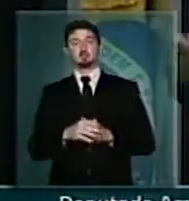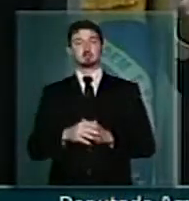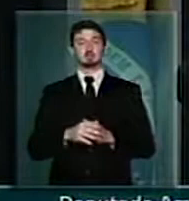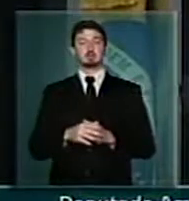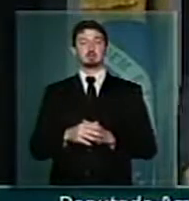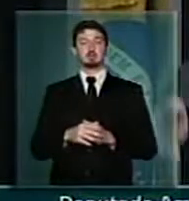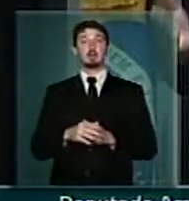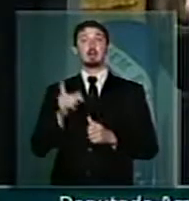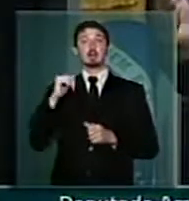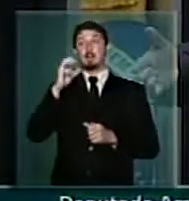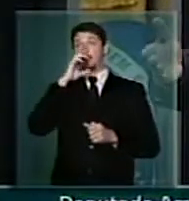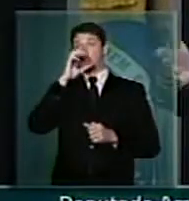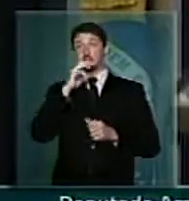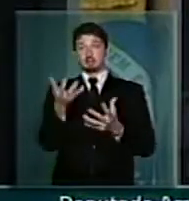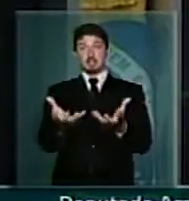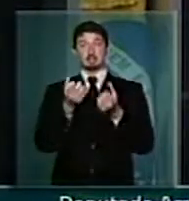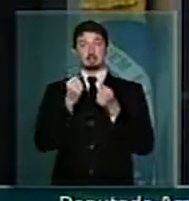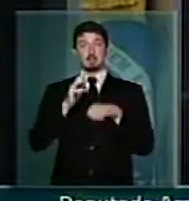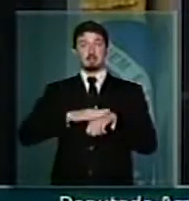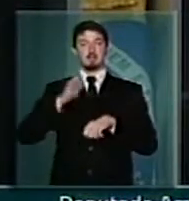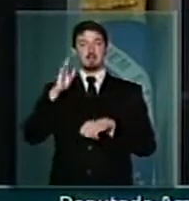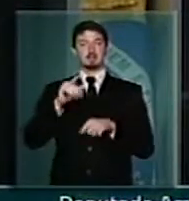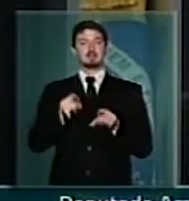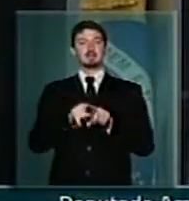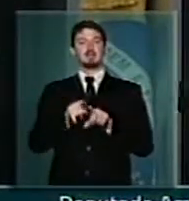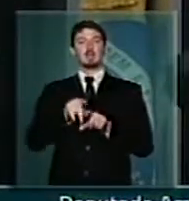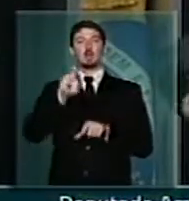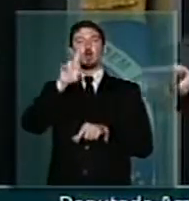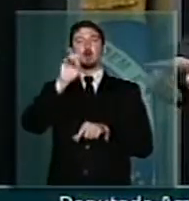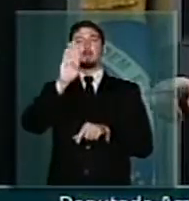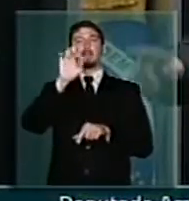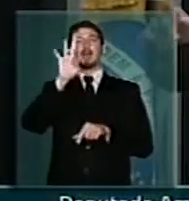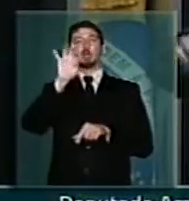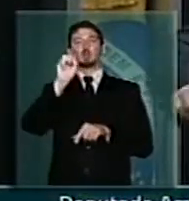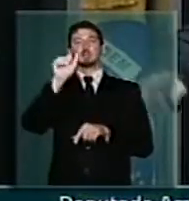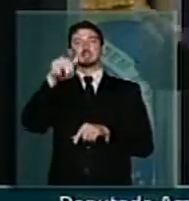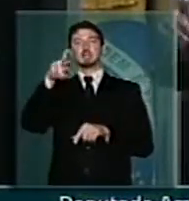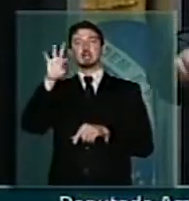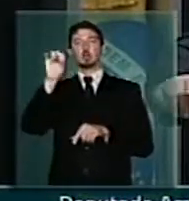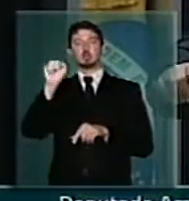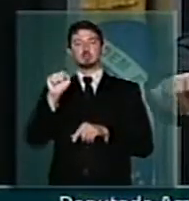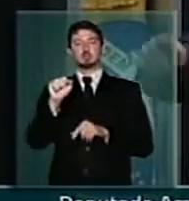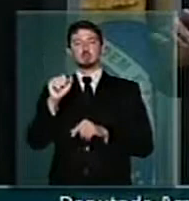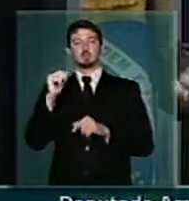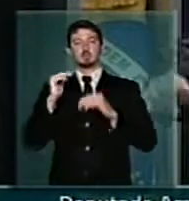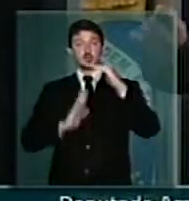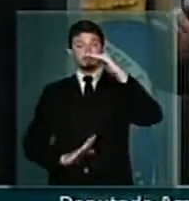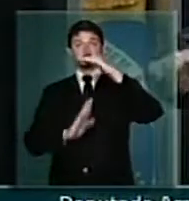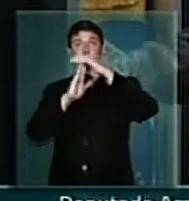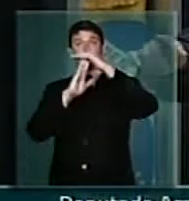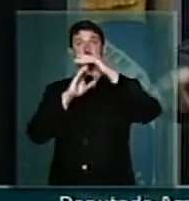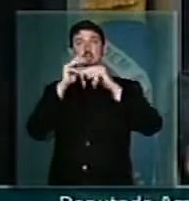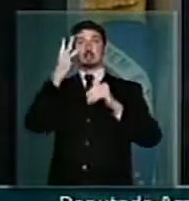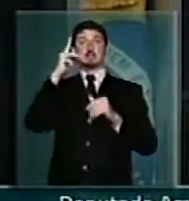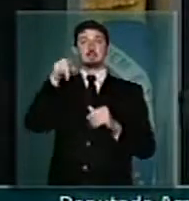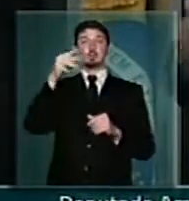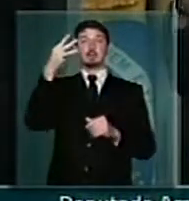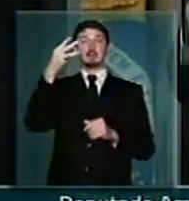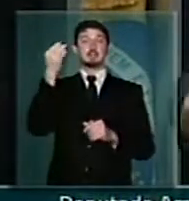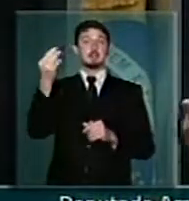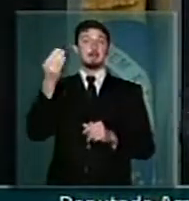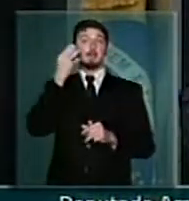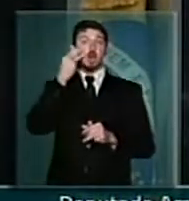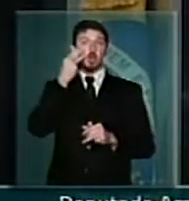Molina, as emergências, inclusive incluir o Roberto Santos nesse programa, aumentando o teto em 3,6 milhões do